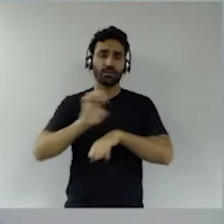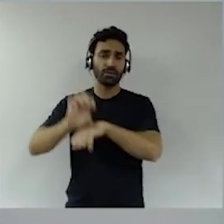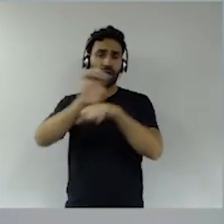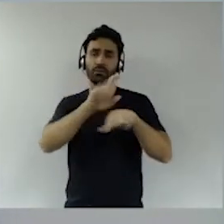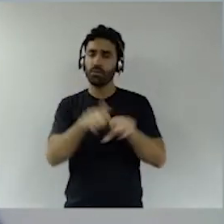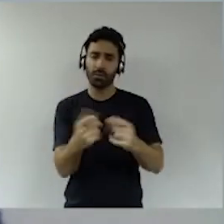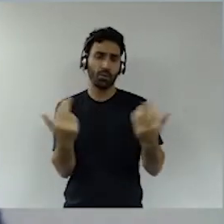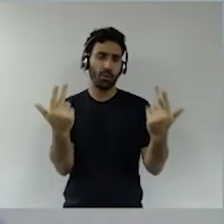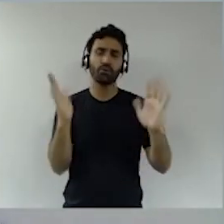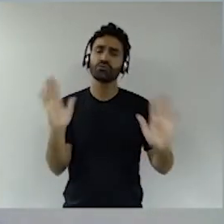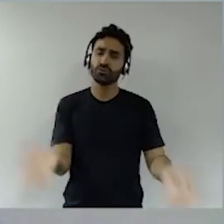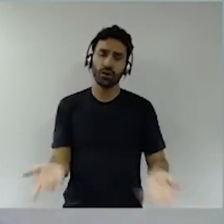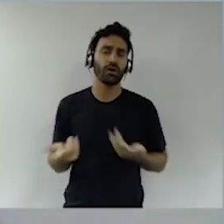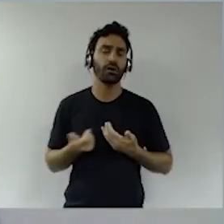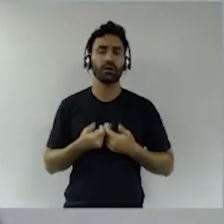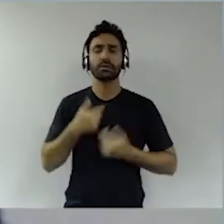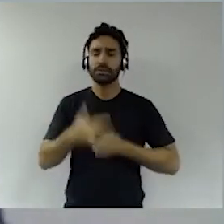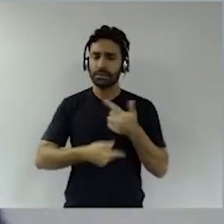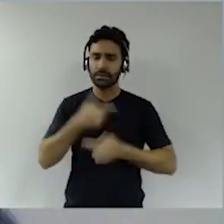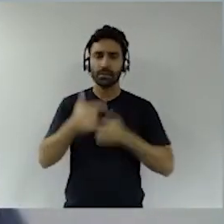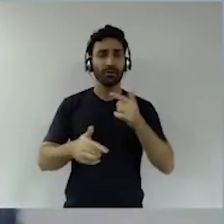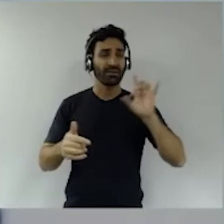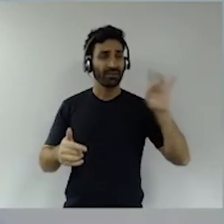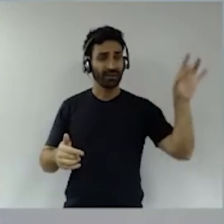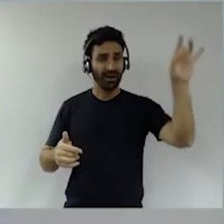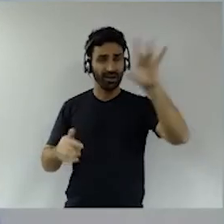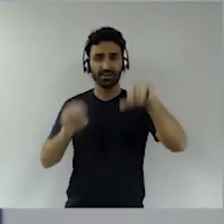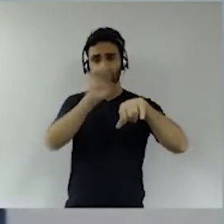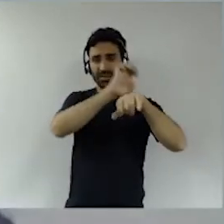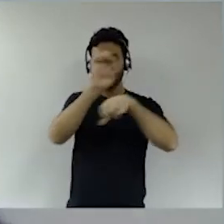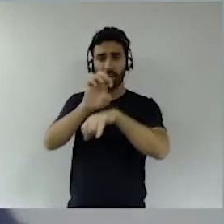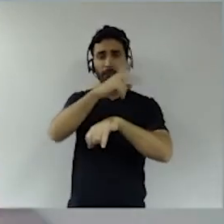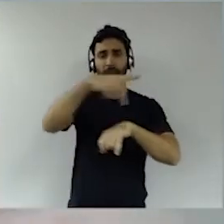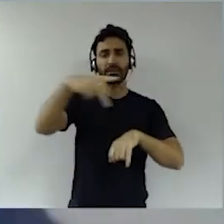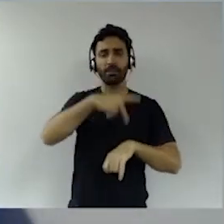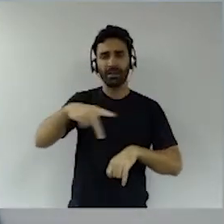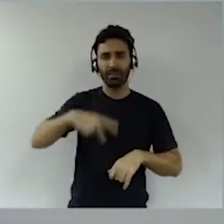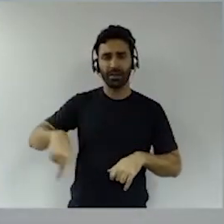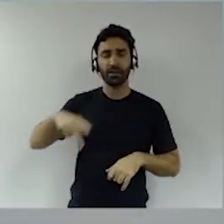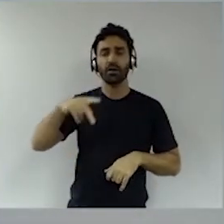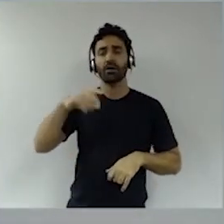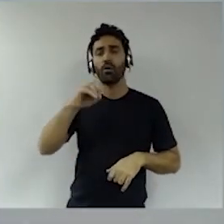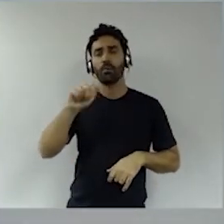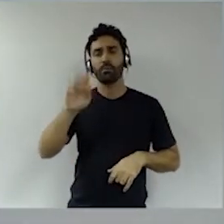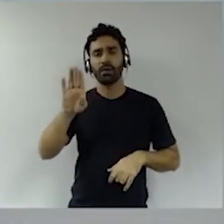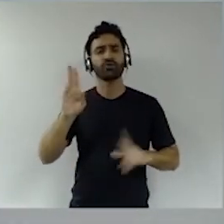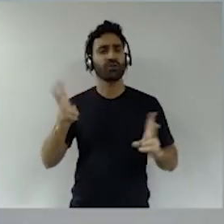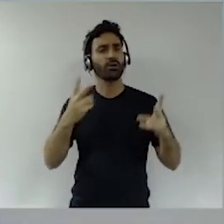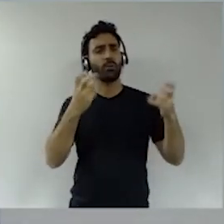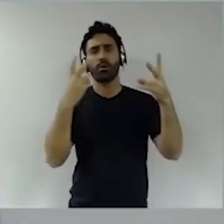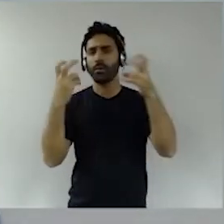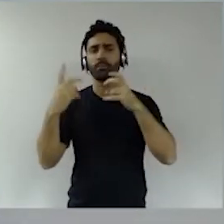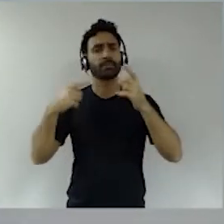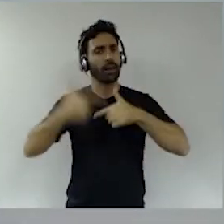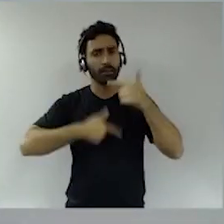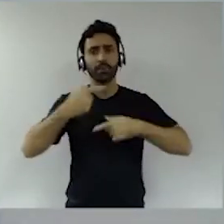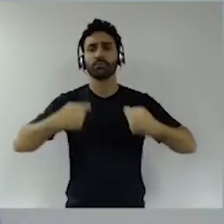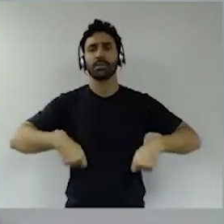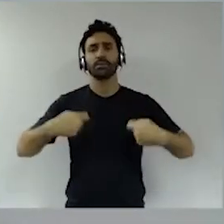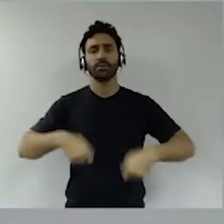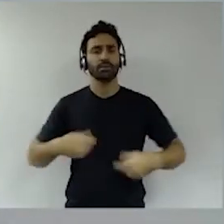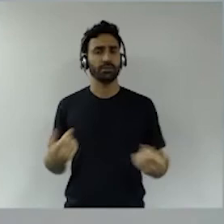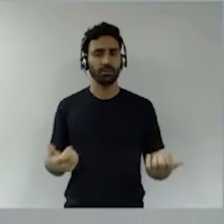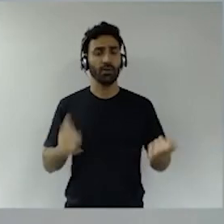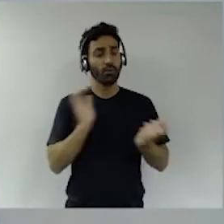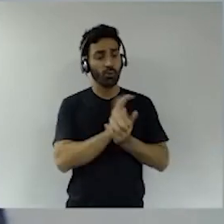foi feito, muito foi cobrado. Cada presidente foi cobrado como nunca, não somente pela sua